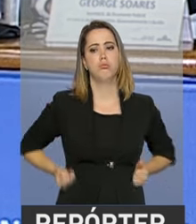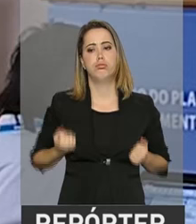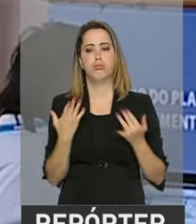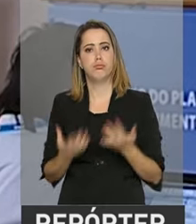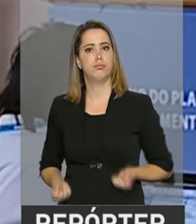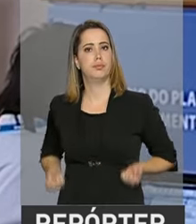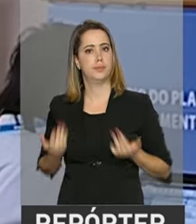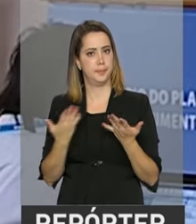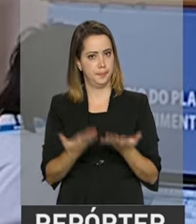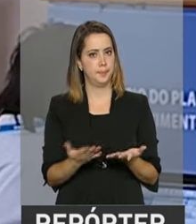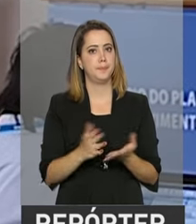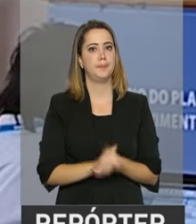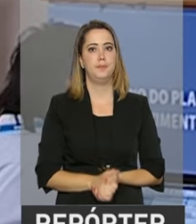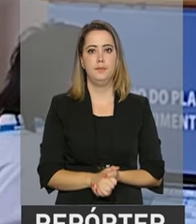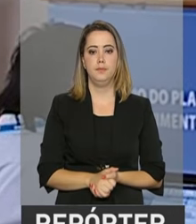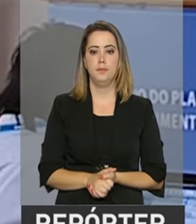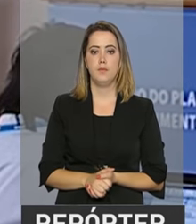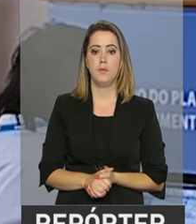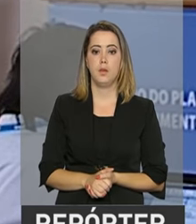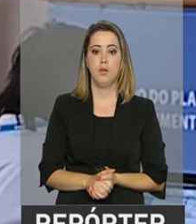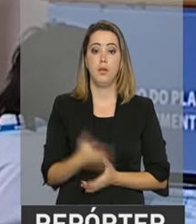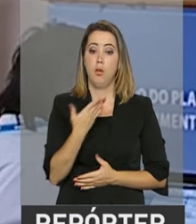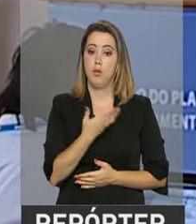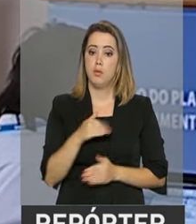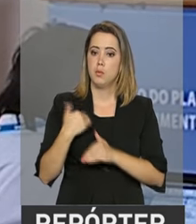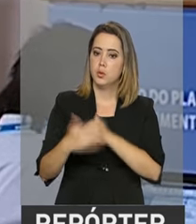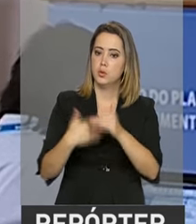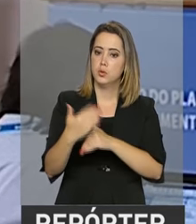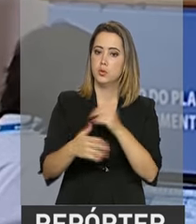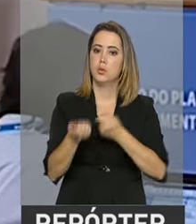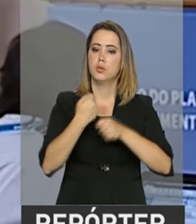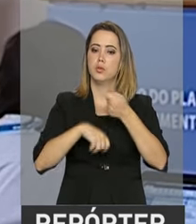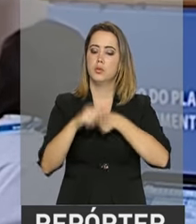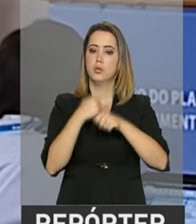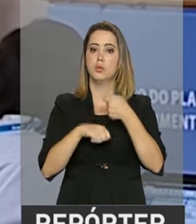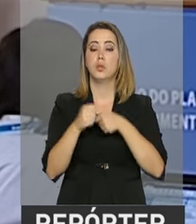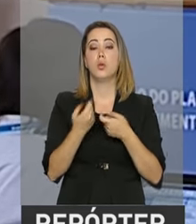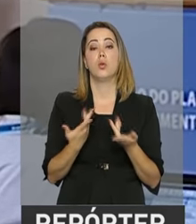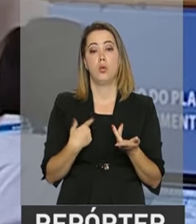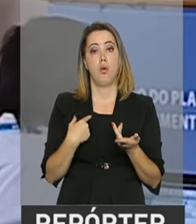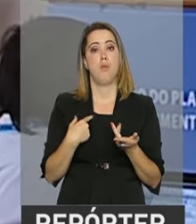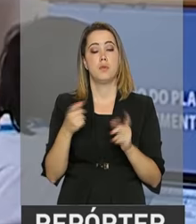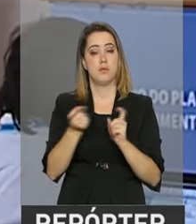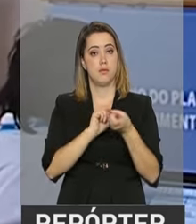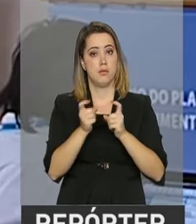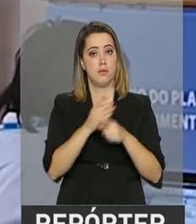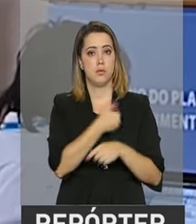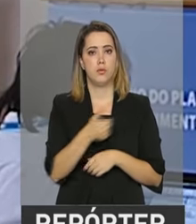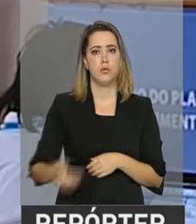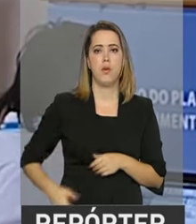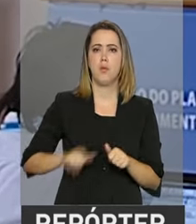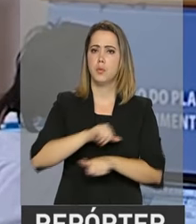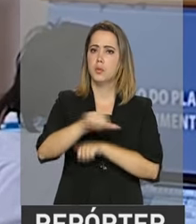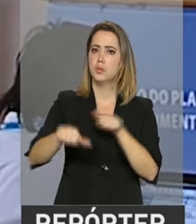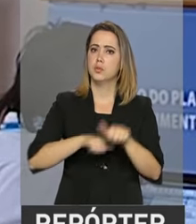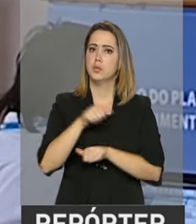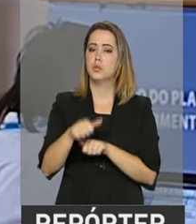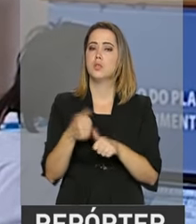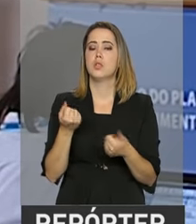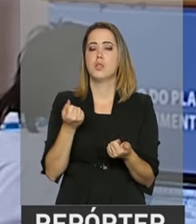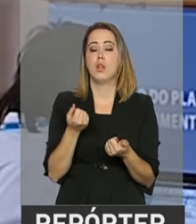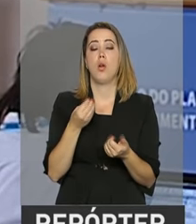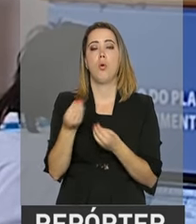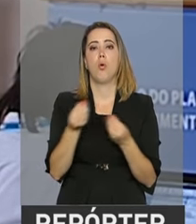funcionamento. Para continuar economizando no custeio da máquina pública, o governo vai mudar a forma de comprar